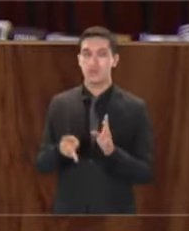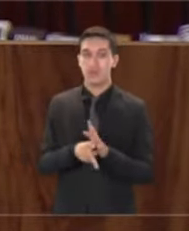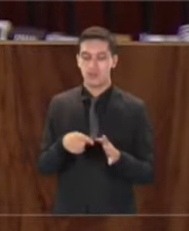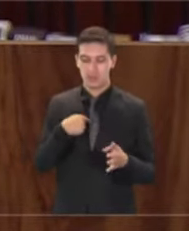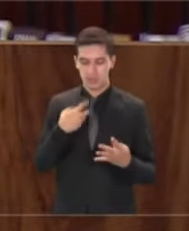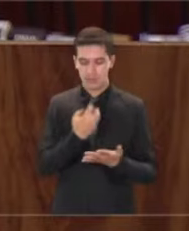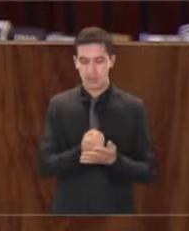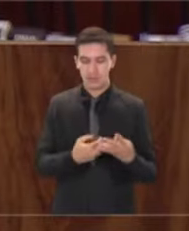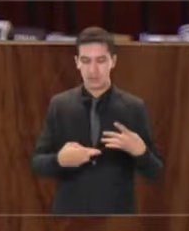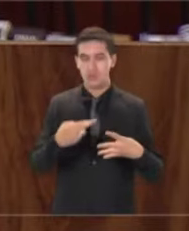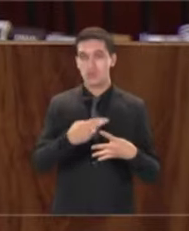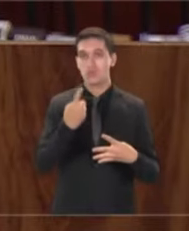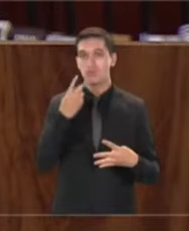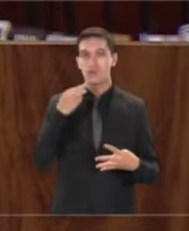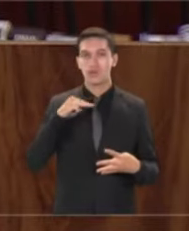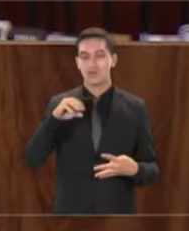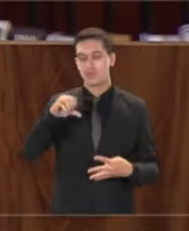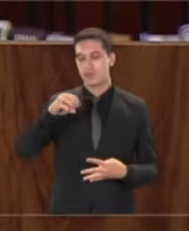ao apreciar o recurso especial